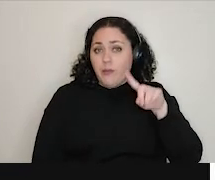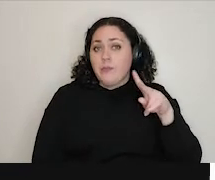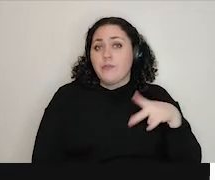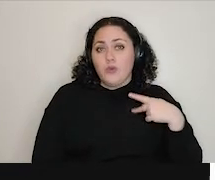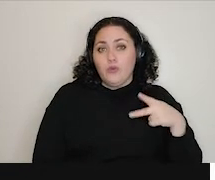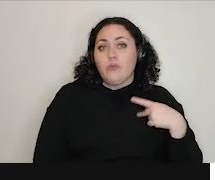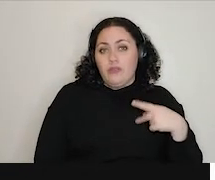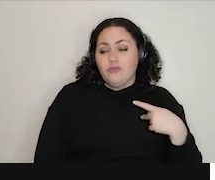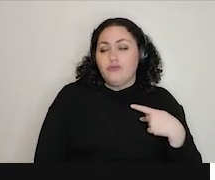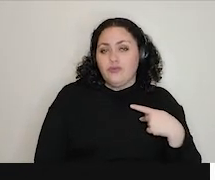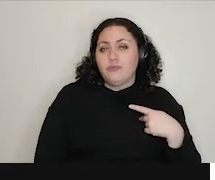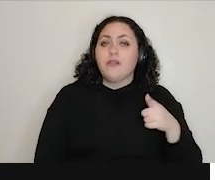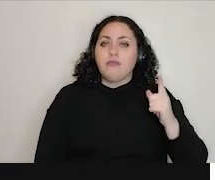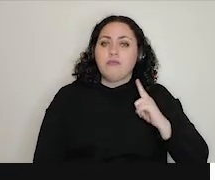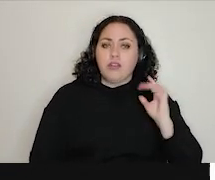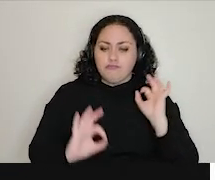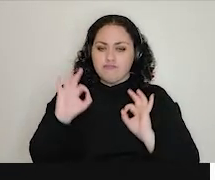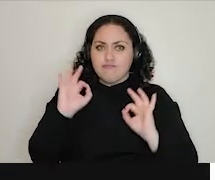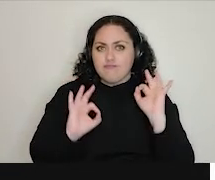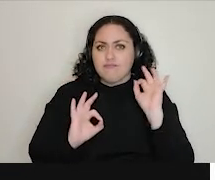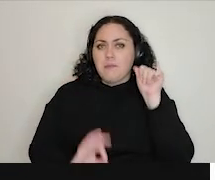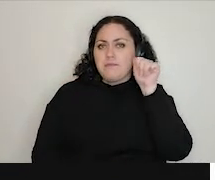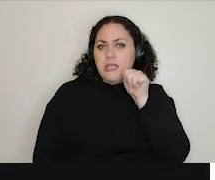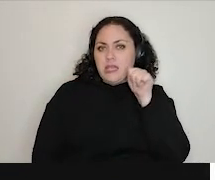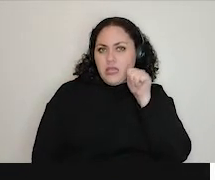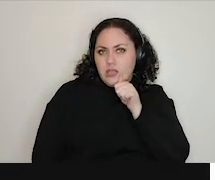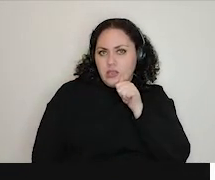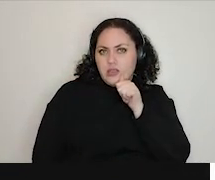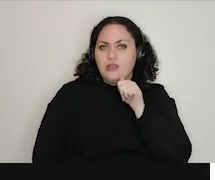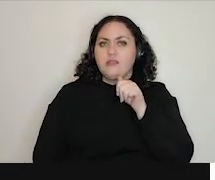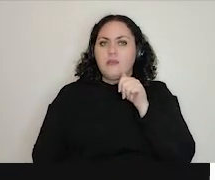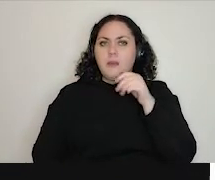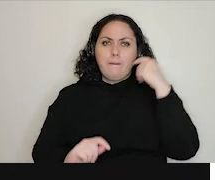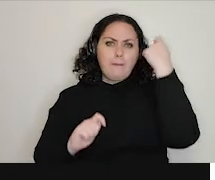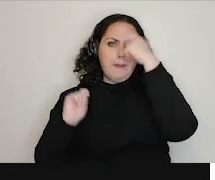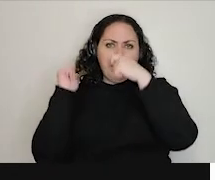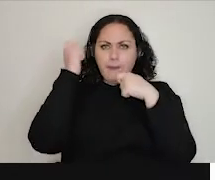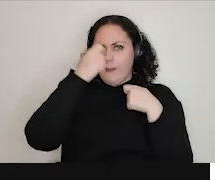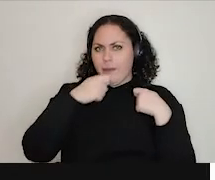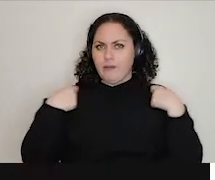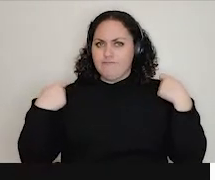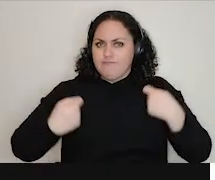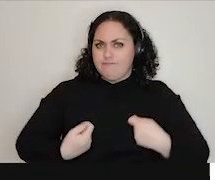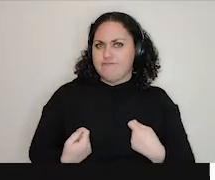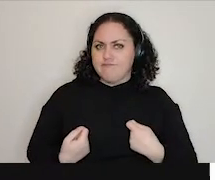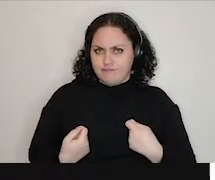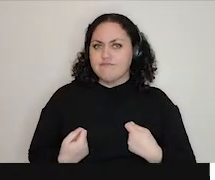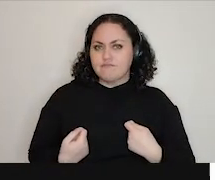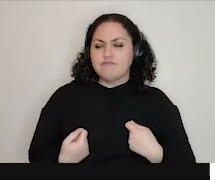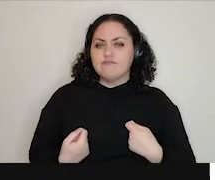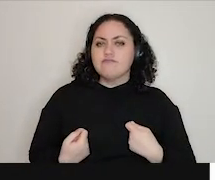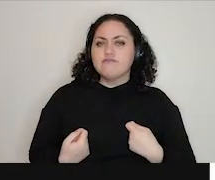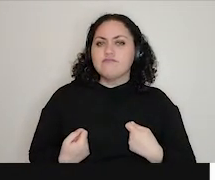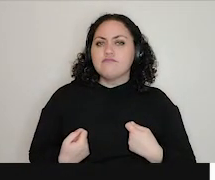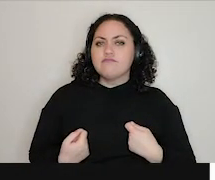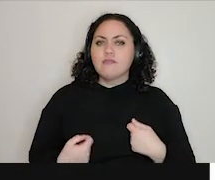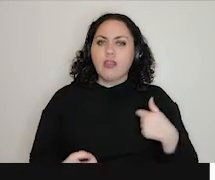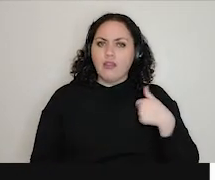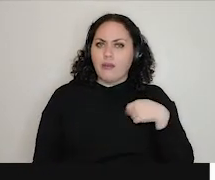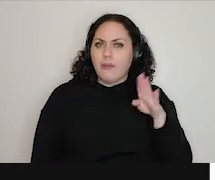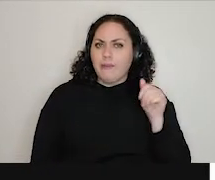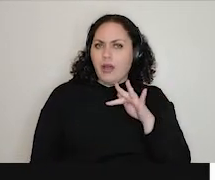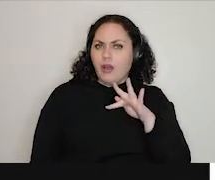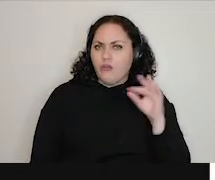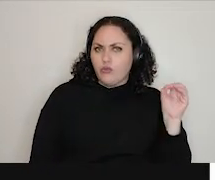Verão, e que era uma personagem, né, com trejeitos femininos, uma personagem